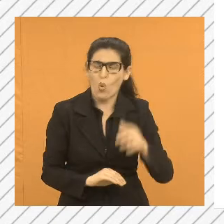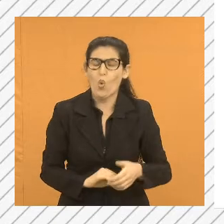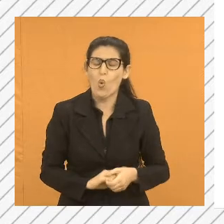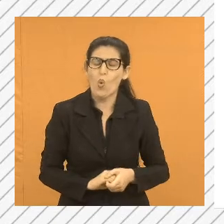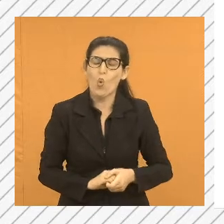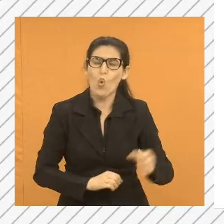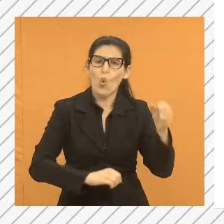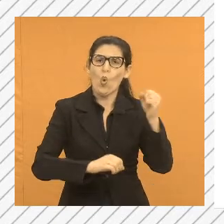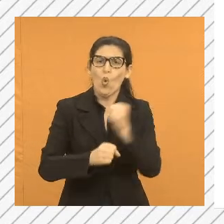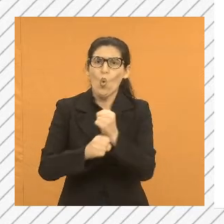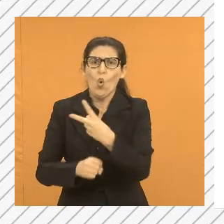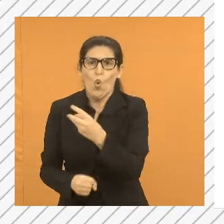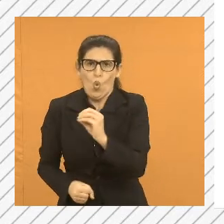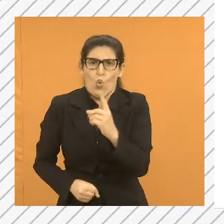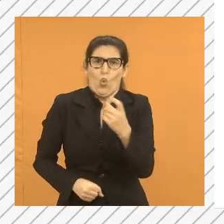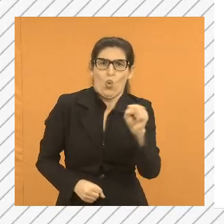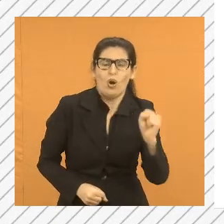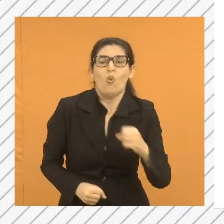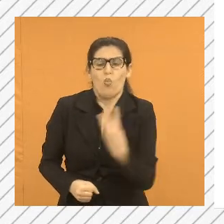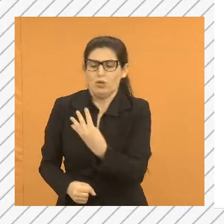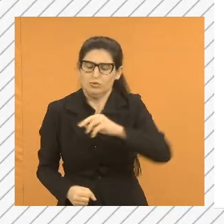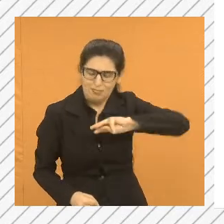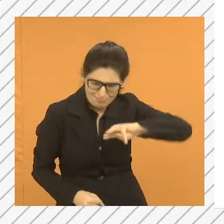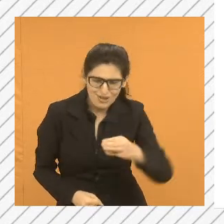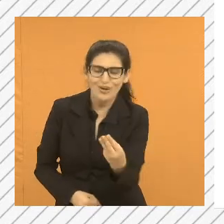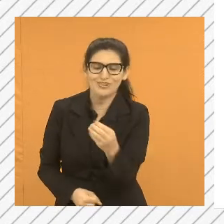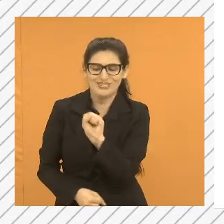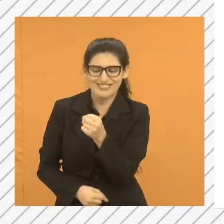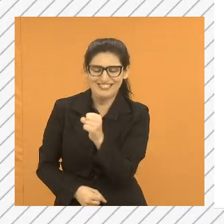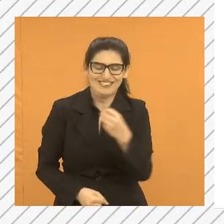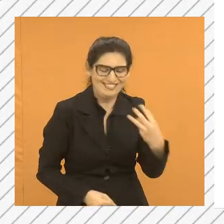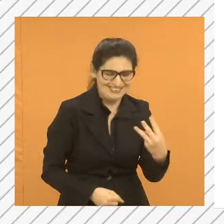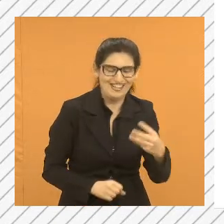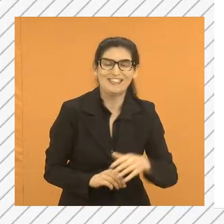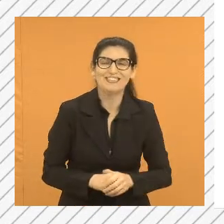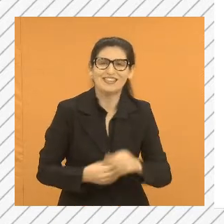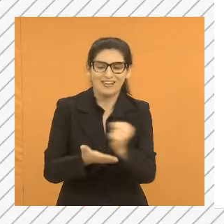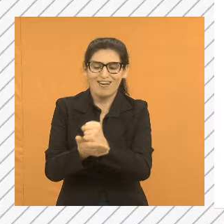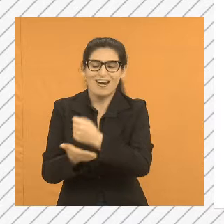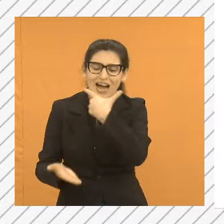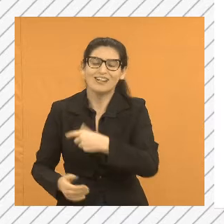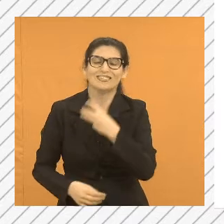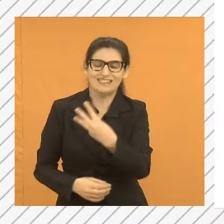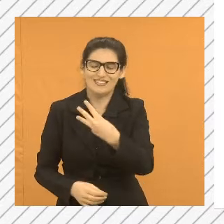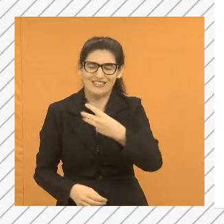no 2018, 4.083.000, a assistência farmacêutica,